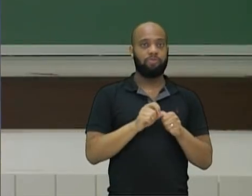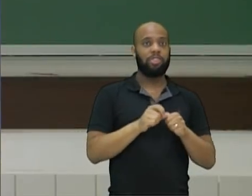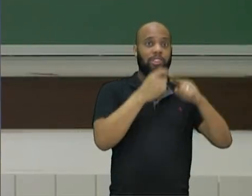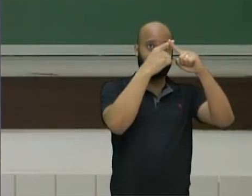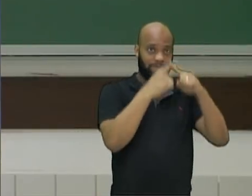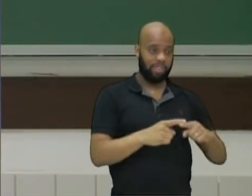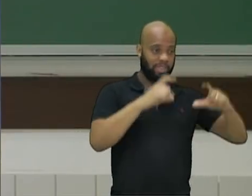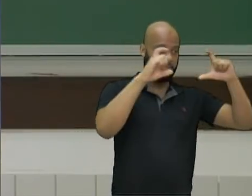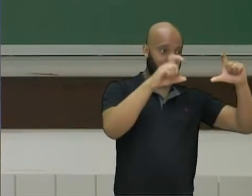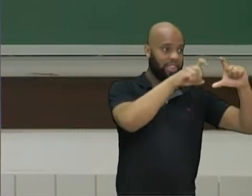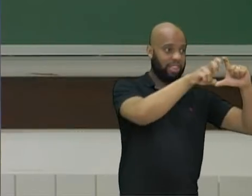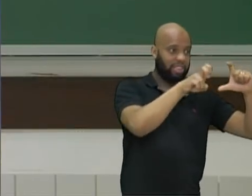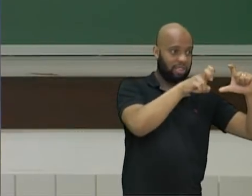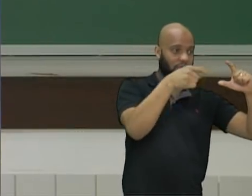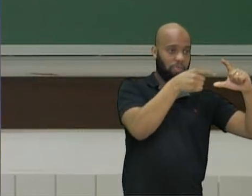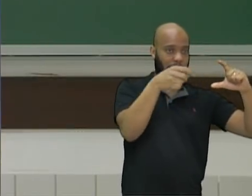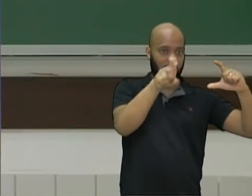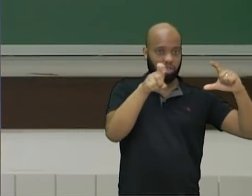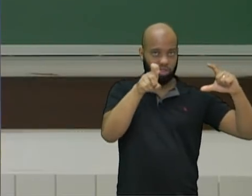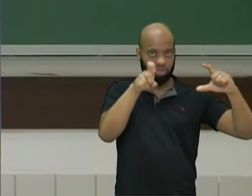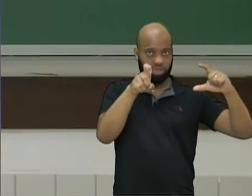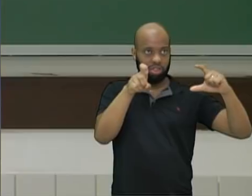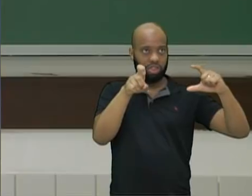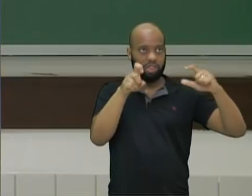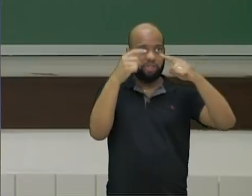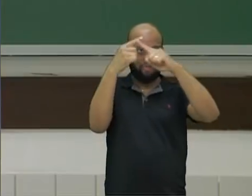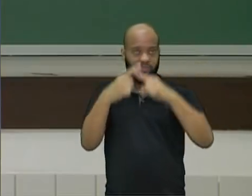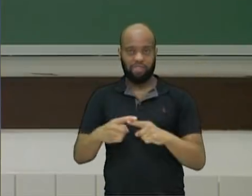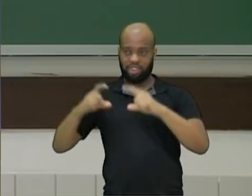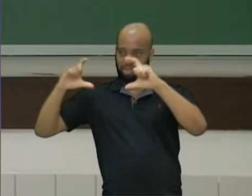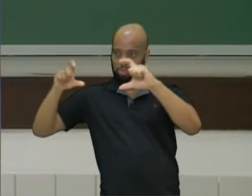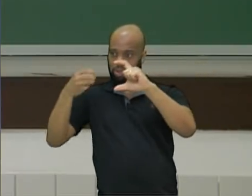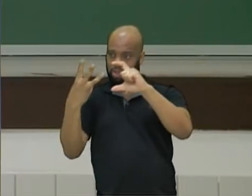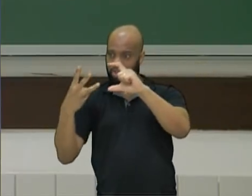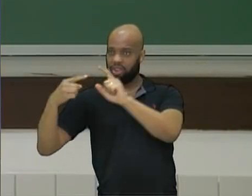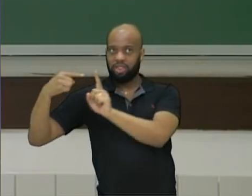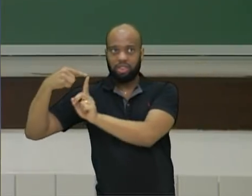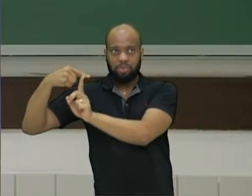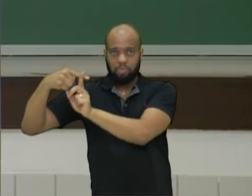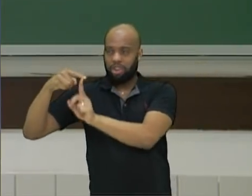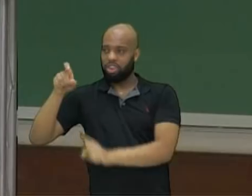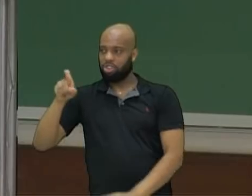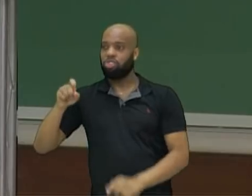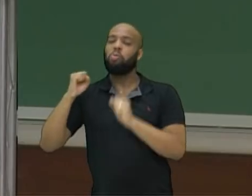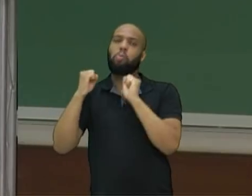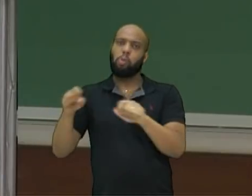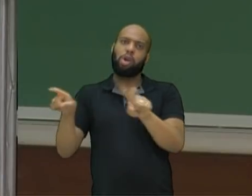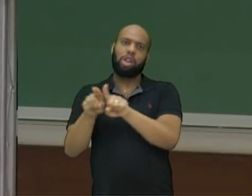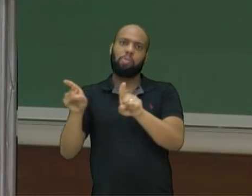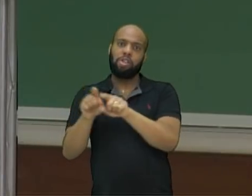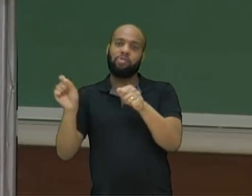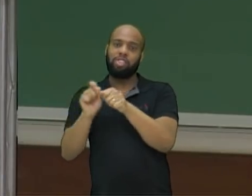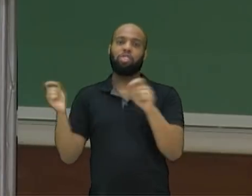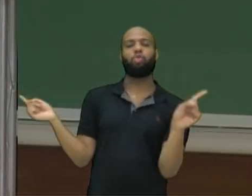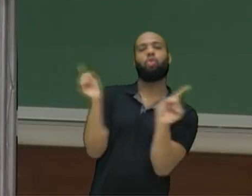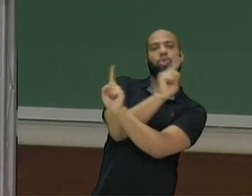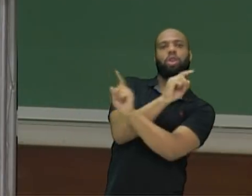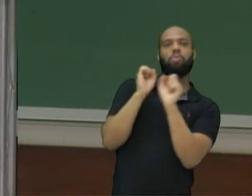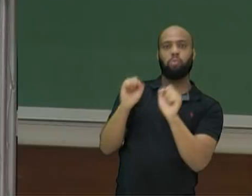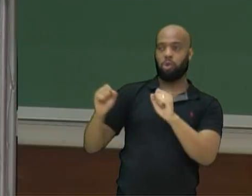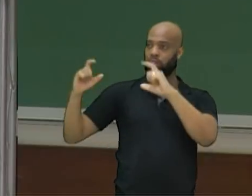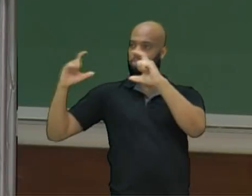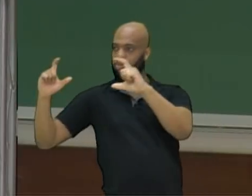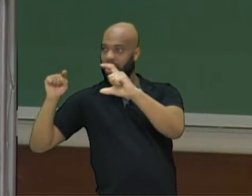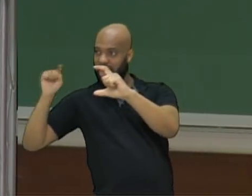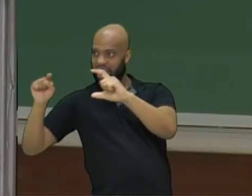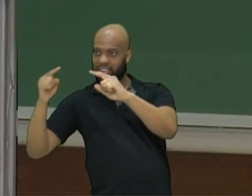5 menos x por 3 mais x. Poderia fazer 3 mais x vezes 5 menos x.